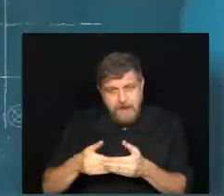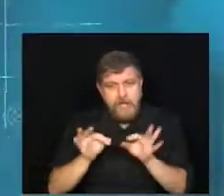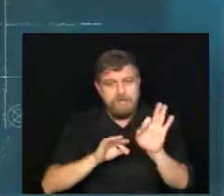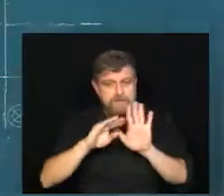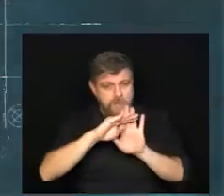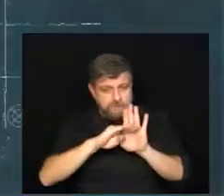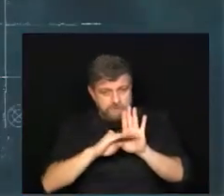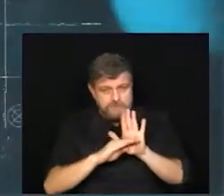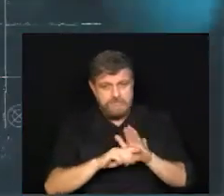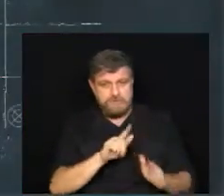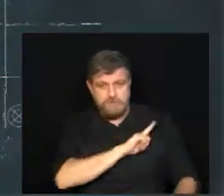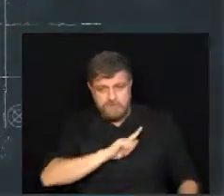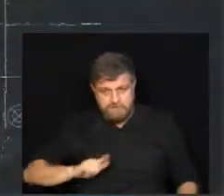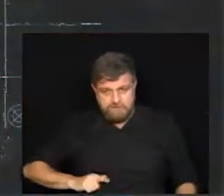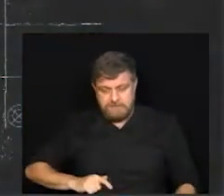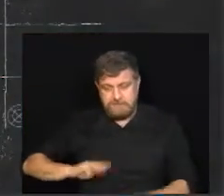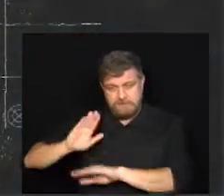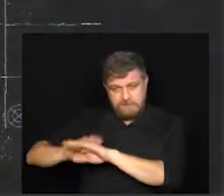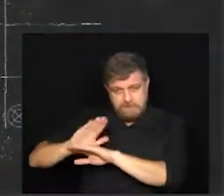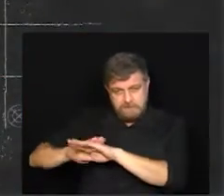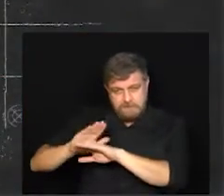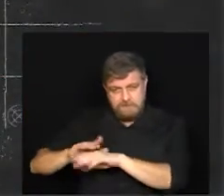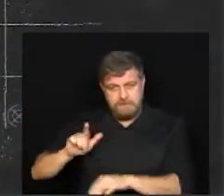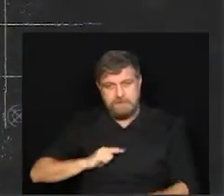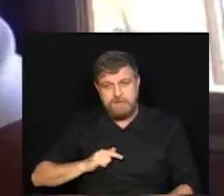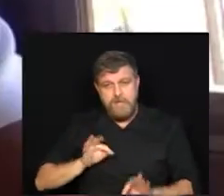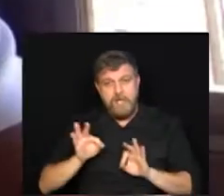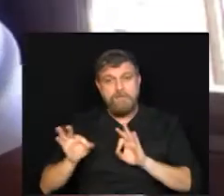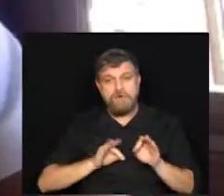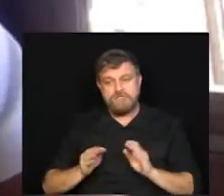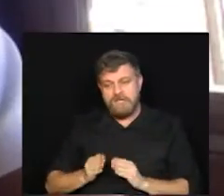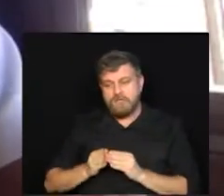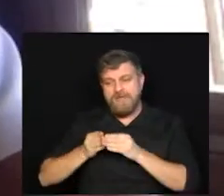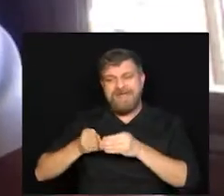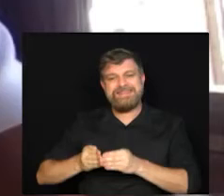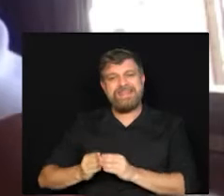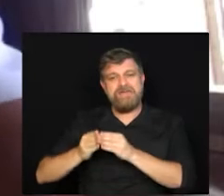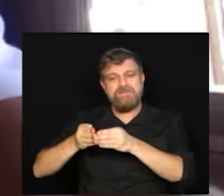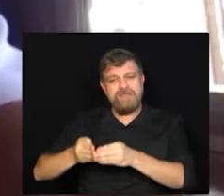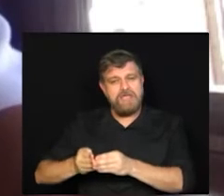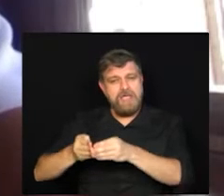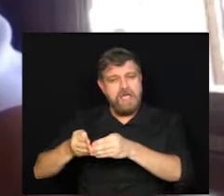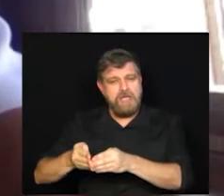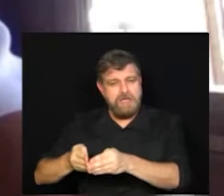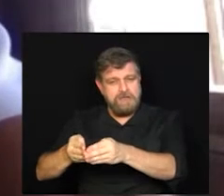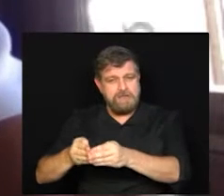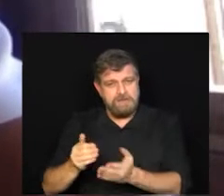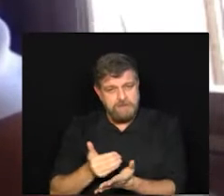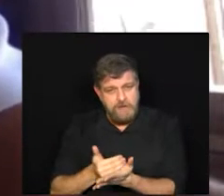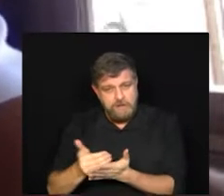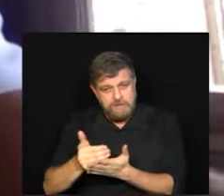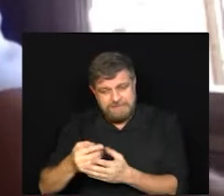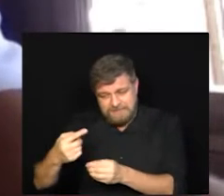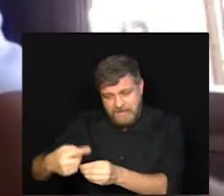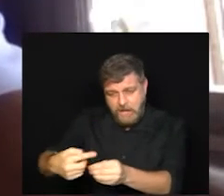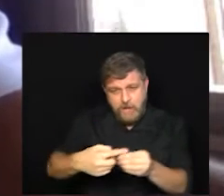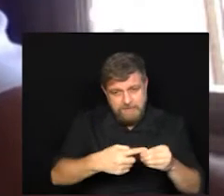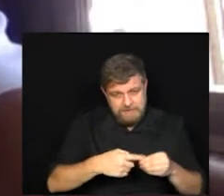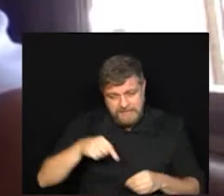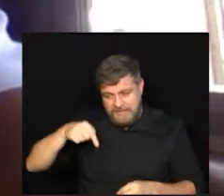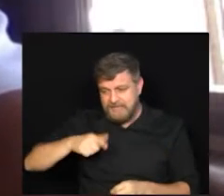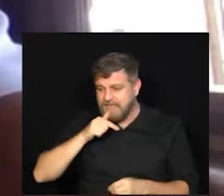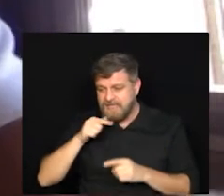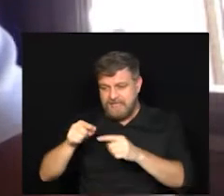do governo e do Lars Grael, que se chama Projeto Navegar, que no começo inseriu em algumas cidades, e aqui na